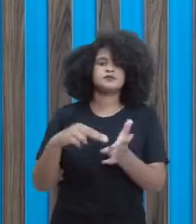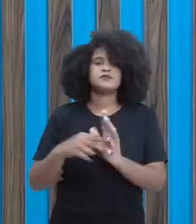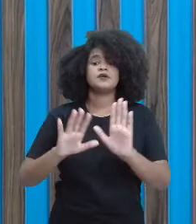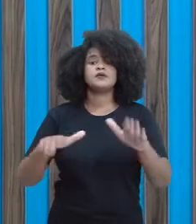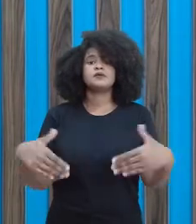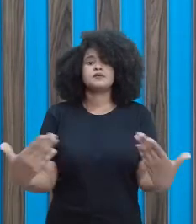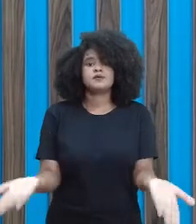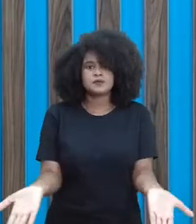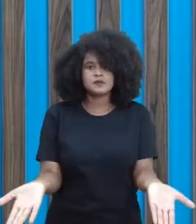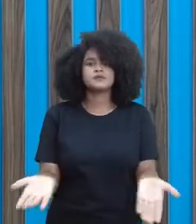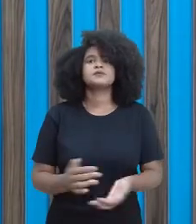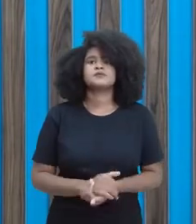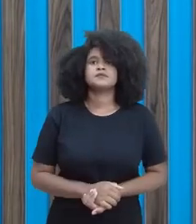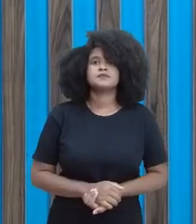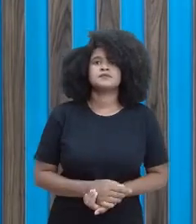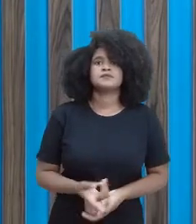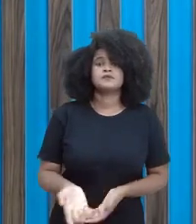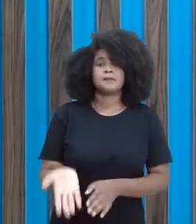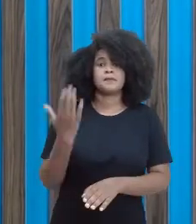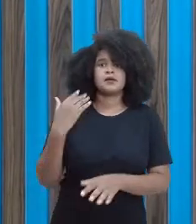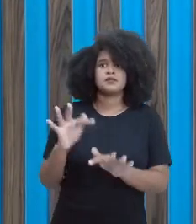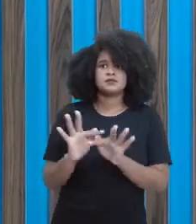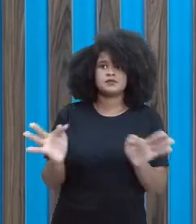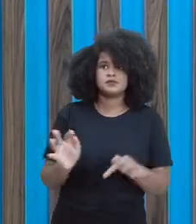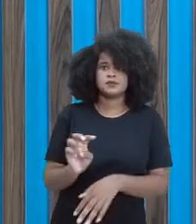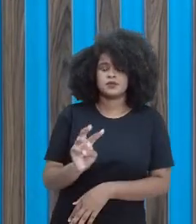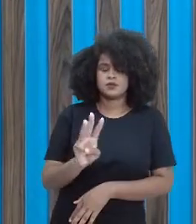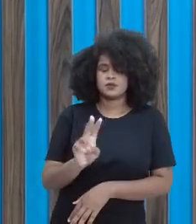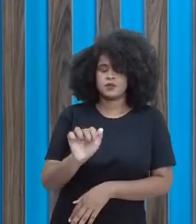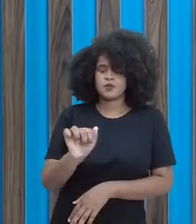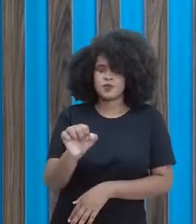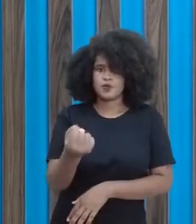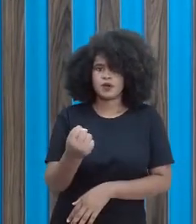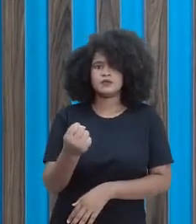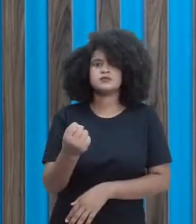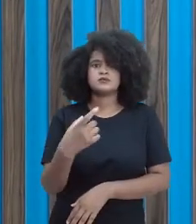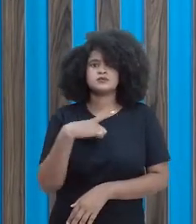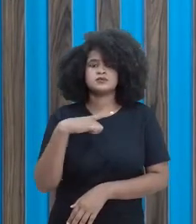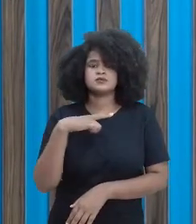e o passado simples aqui, no caso aqui o passado está composto.